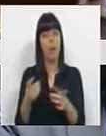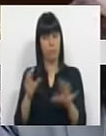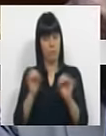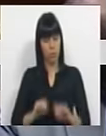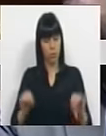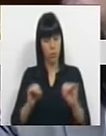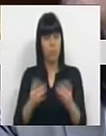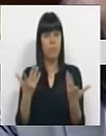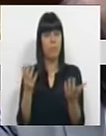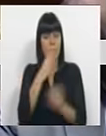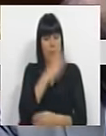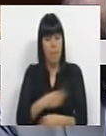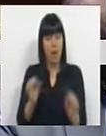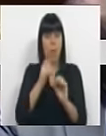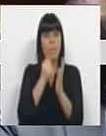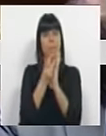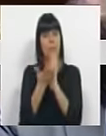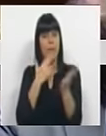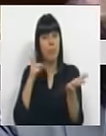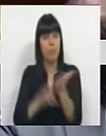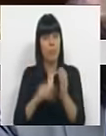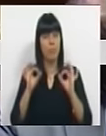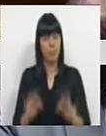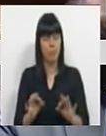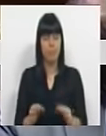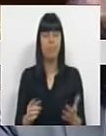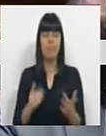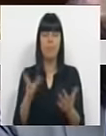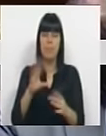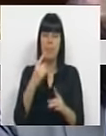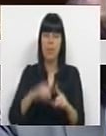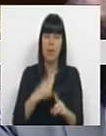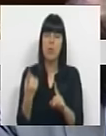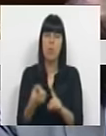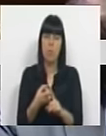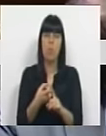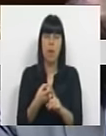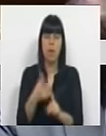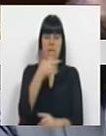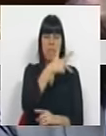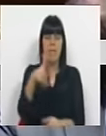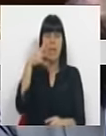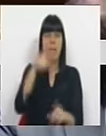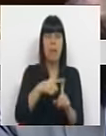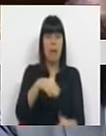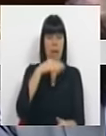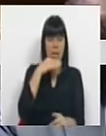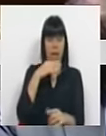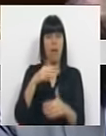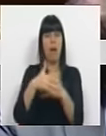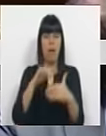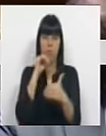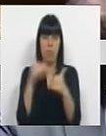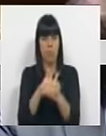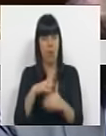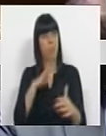se tomem e coloquem em prática medidas efetivas é mais um ano em que 100 mil cães e gatos são abatidos